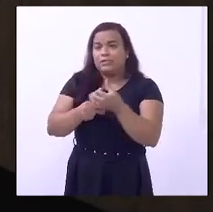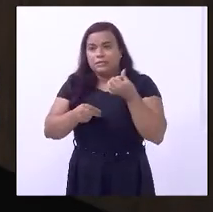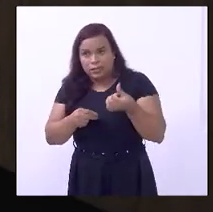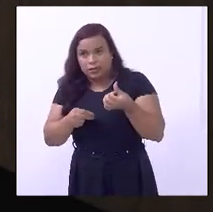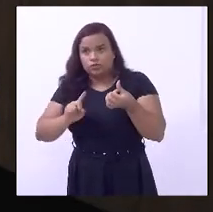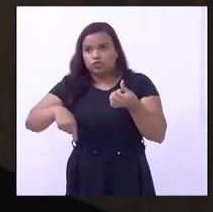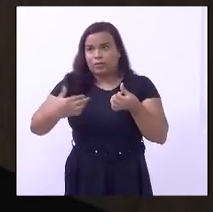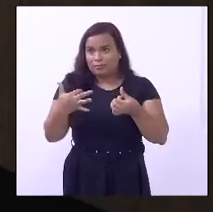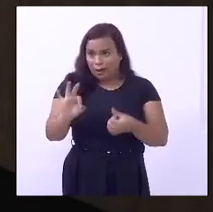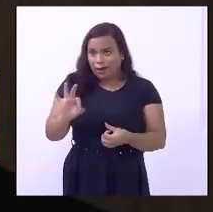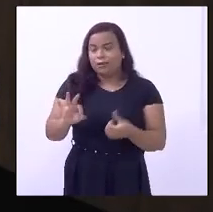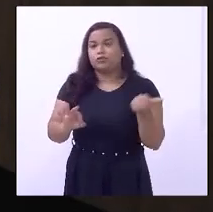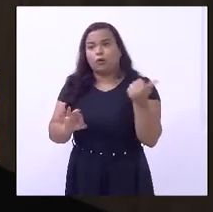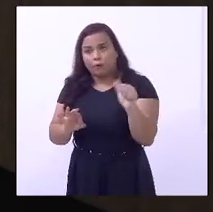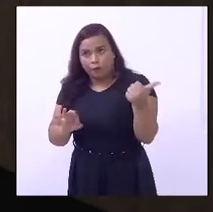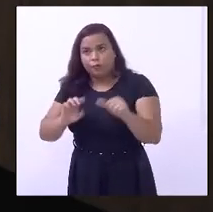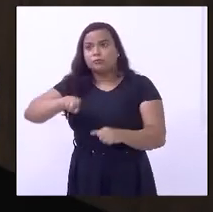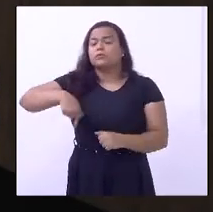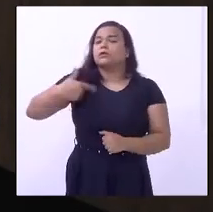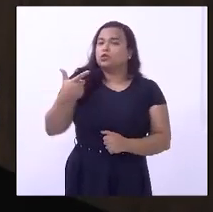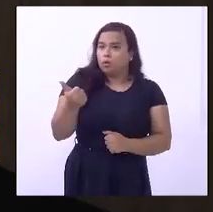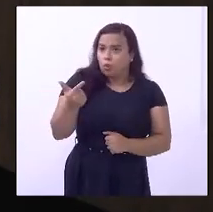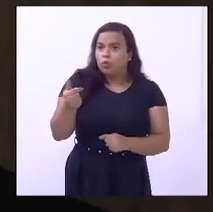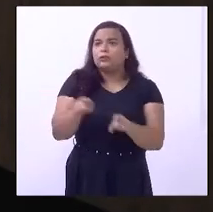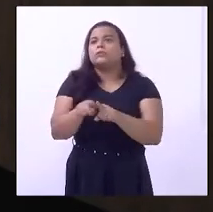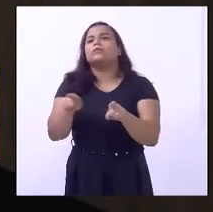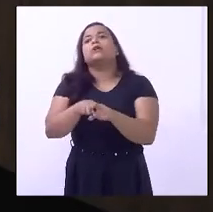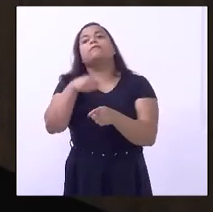10, 11, 12 e 21,